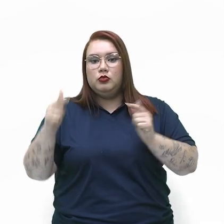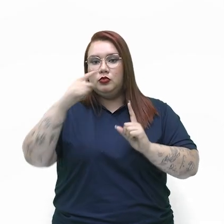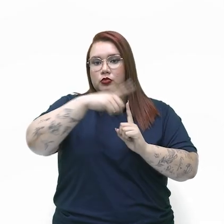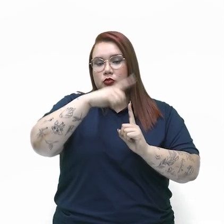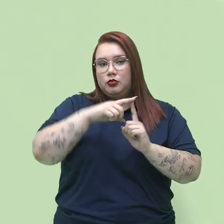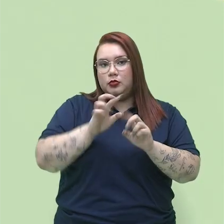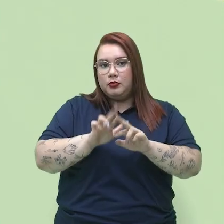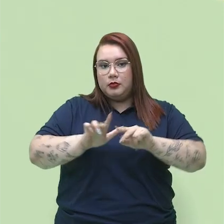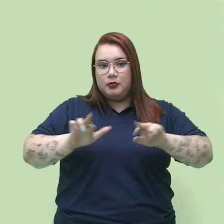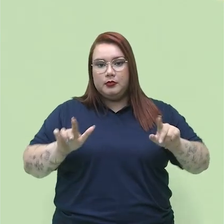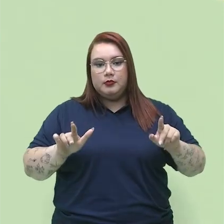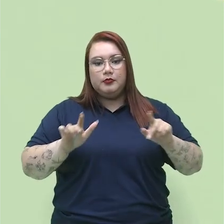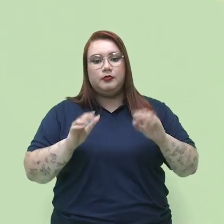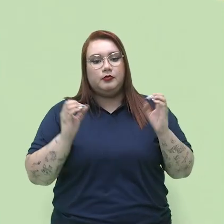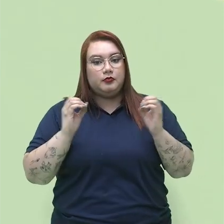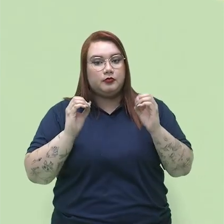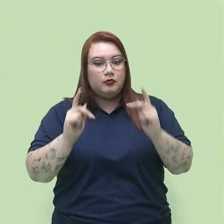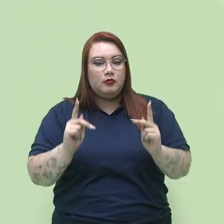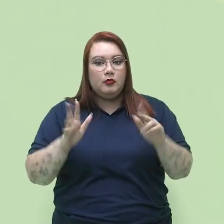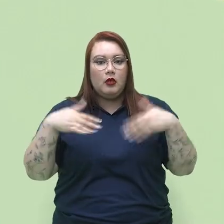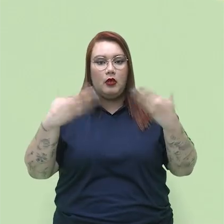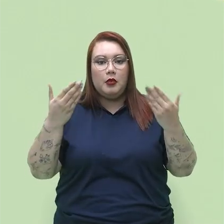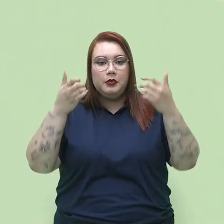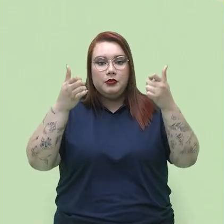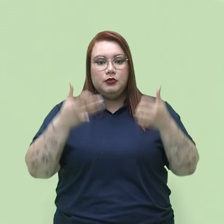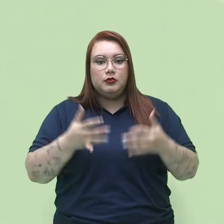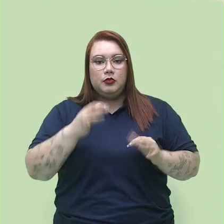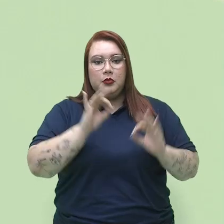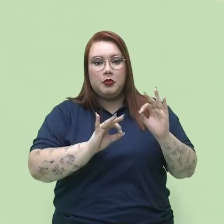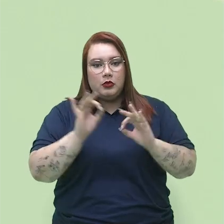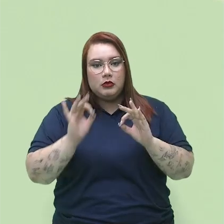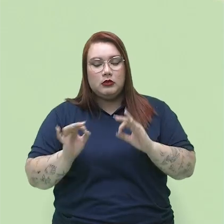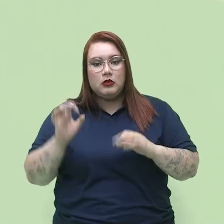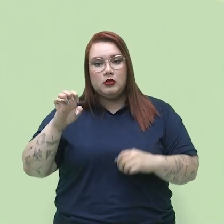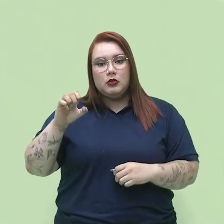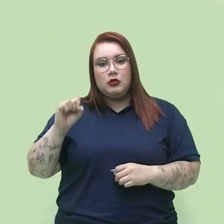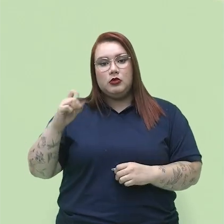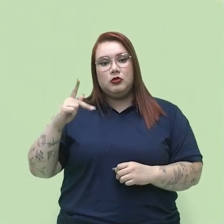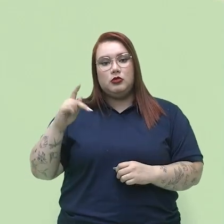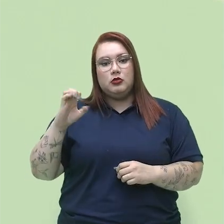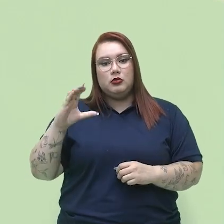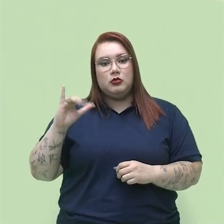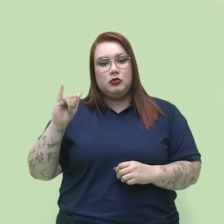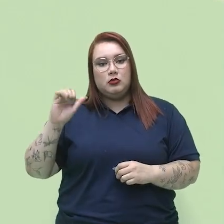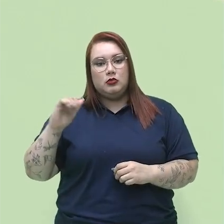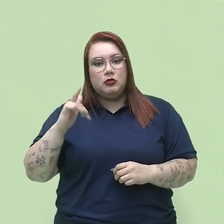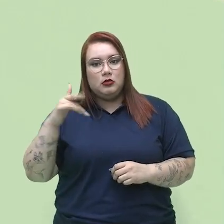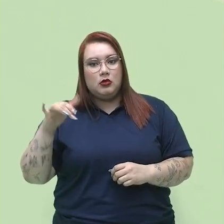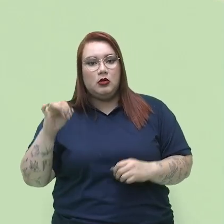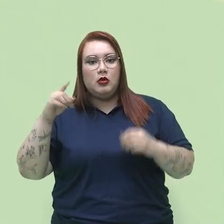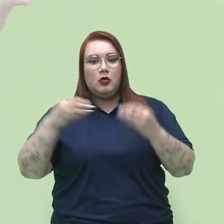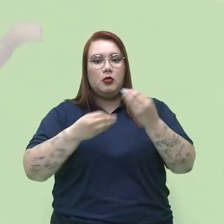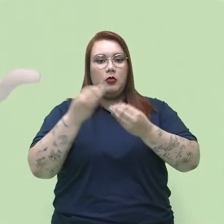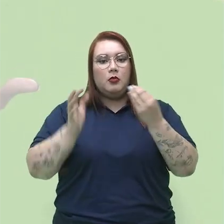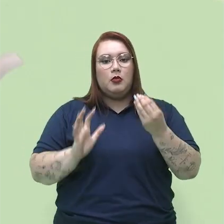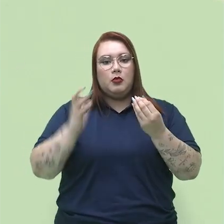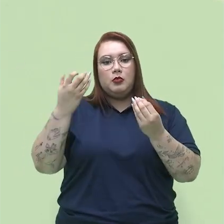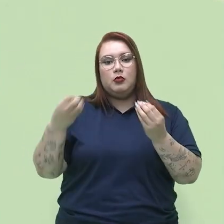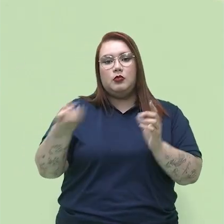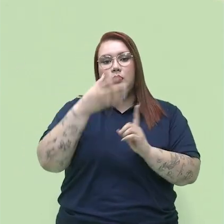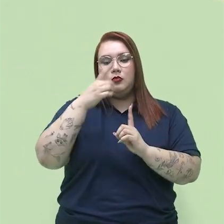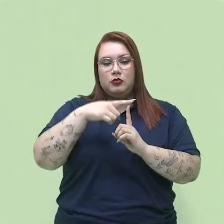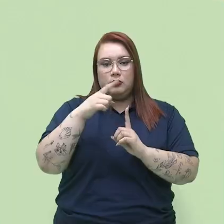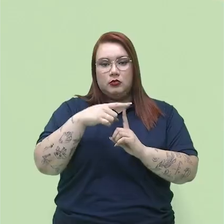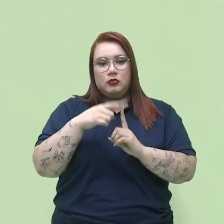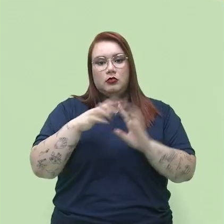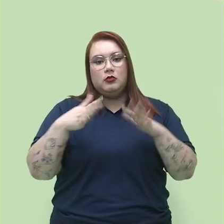espécies diferentes. Tá? Então, quando a gente fala do processo de especiação, é como acontece o surgimento de uma nova espécie.